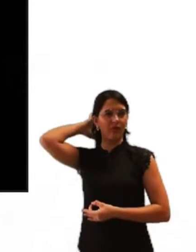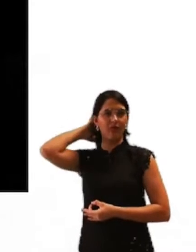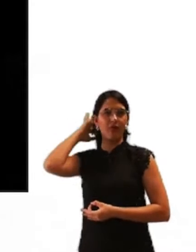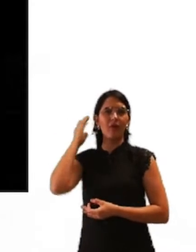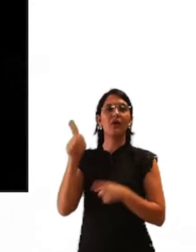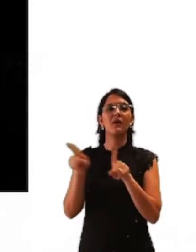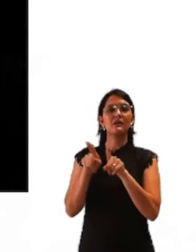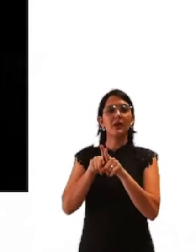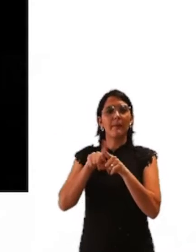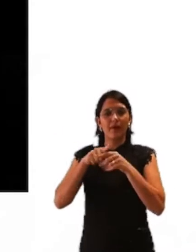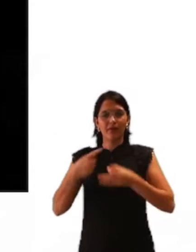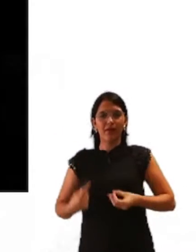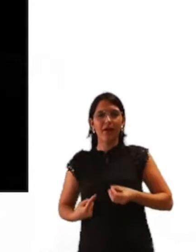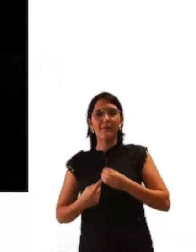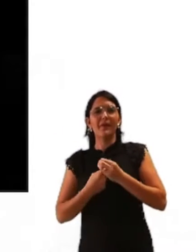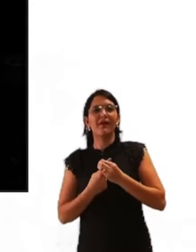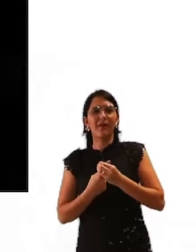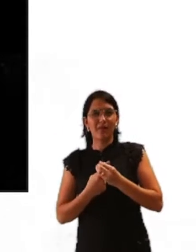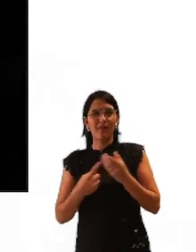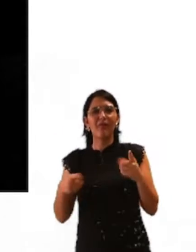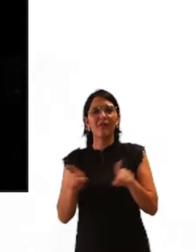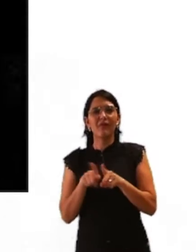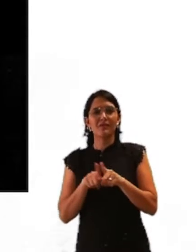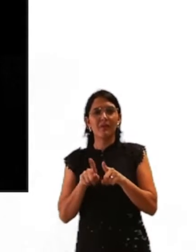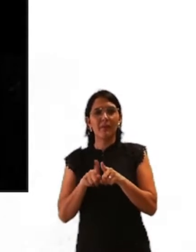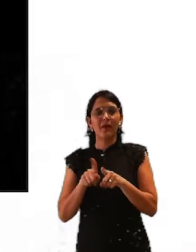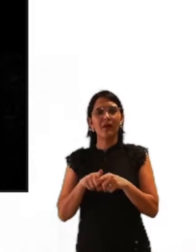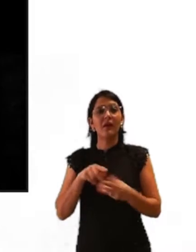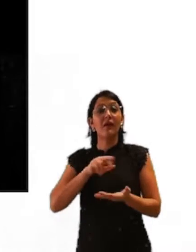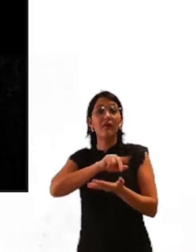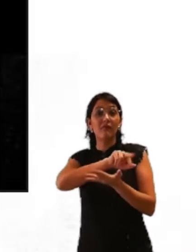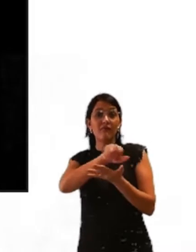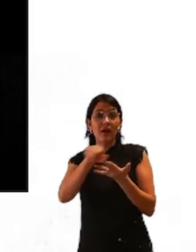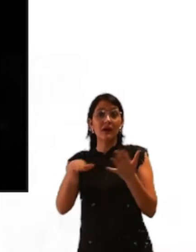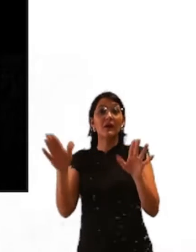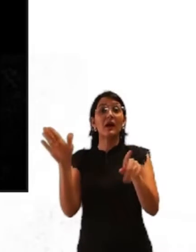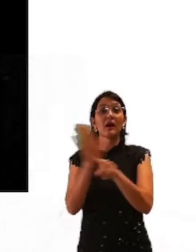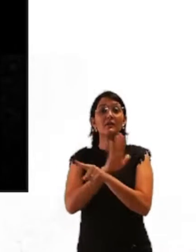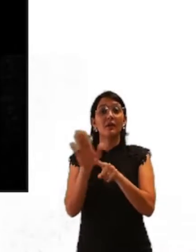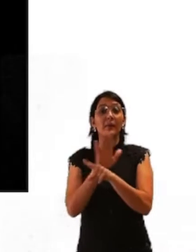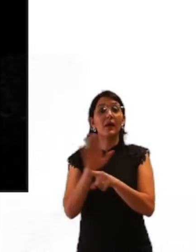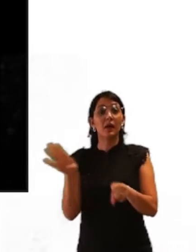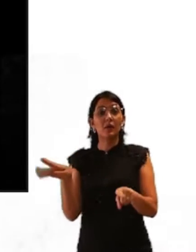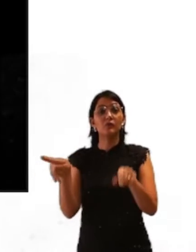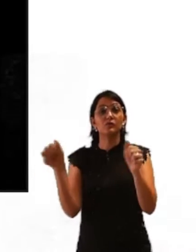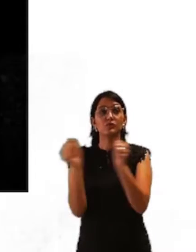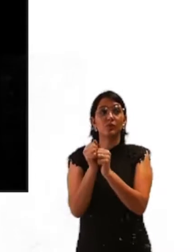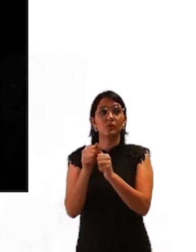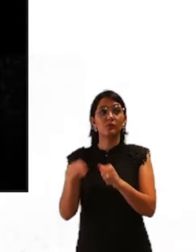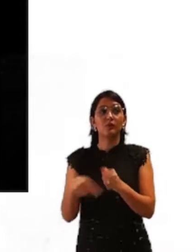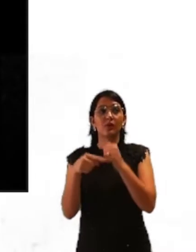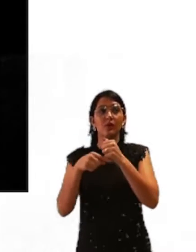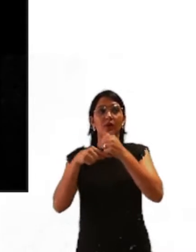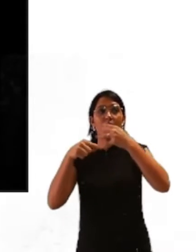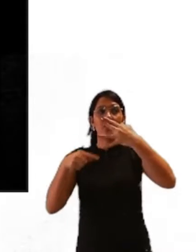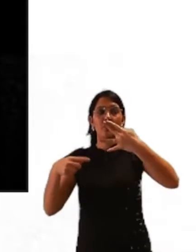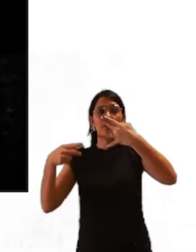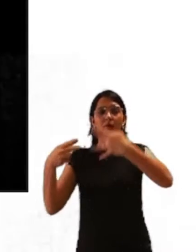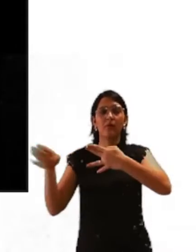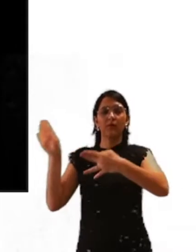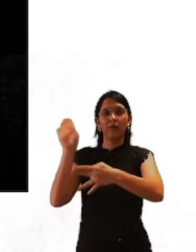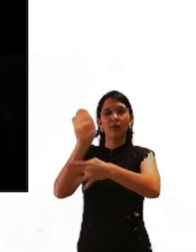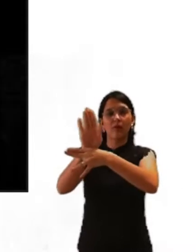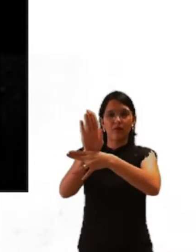feto anencefálico, né? Inclusive, pelos amicus curiae que participaram lá desses julgamentos, a gente